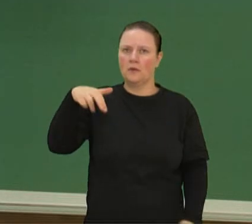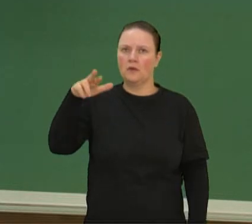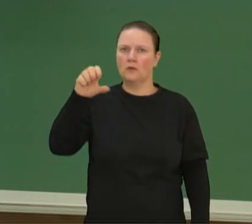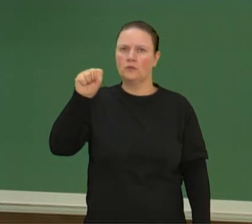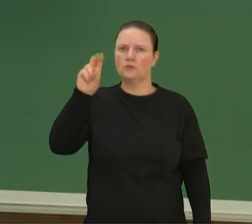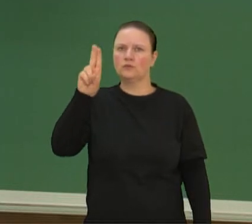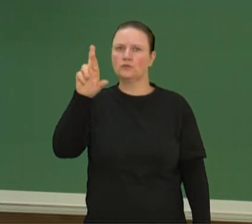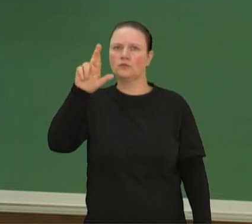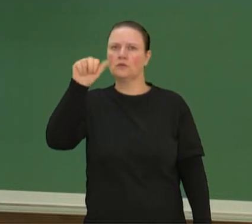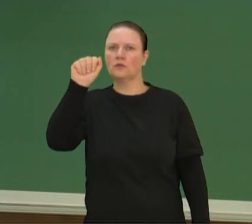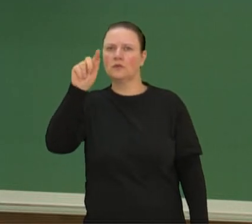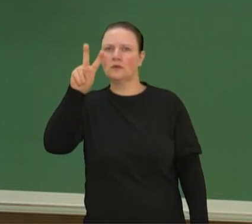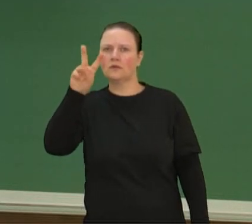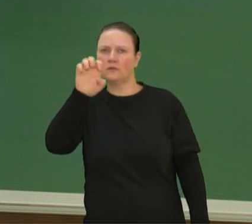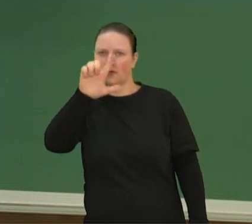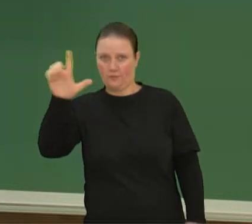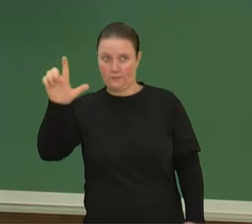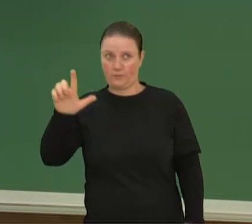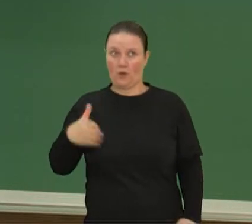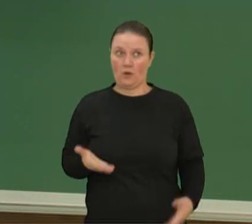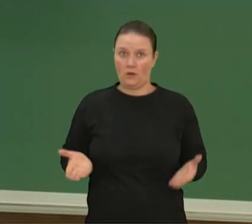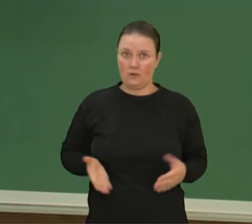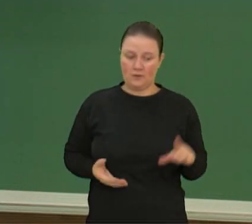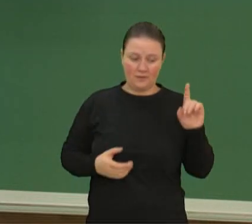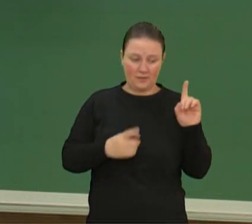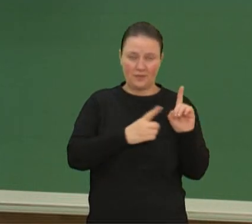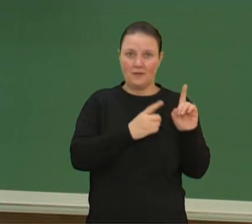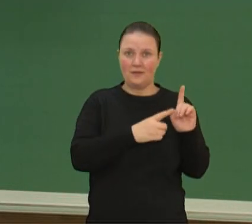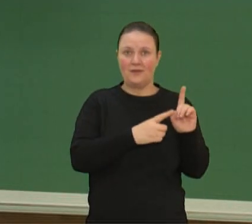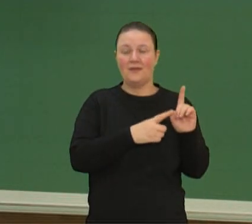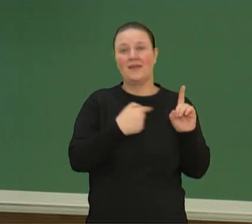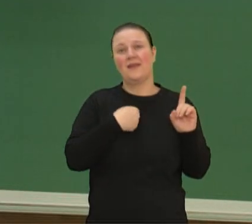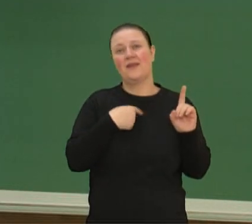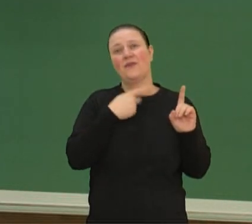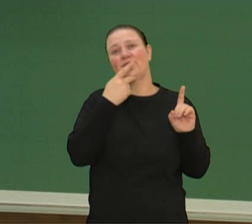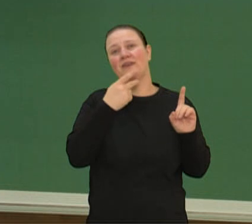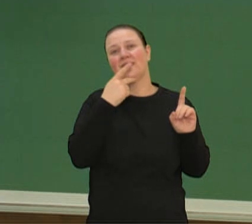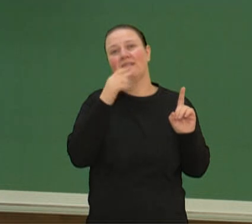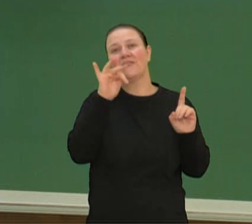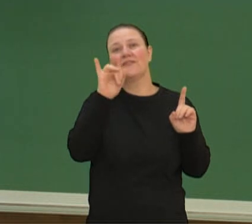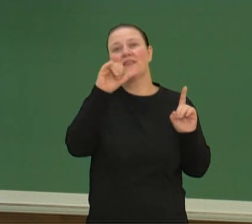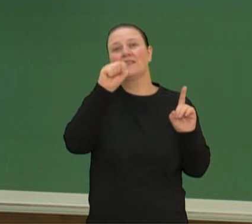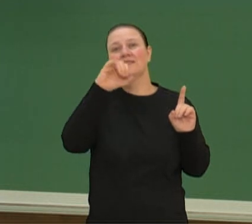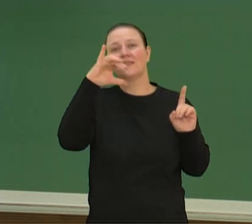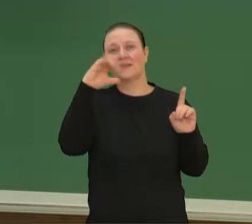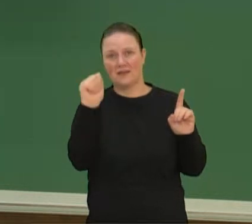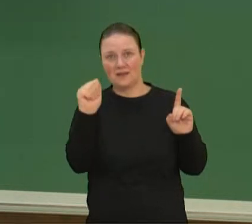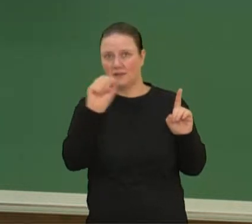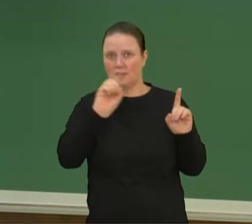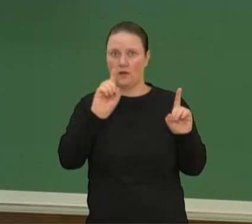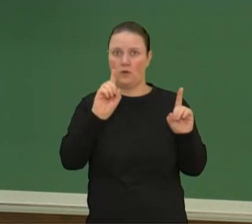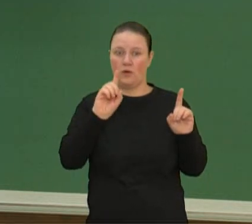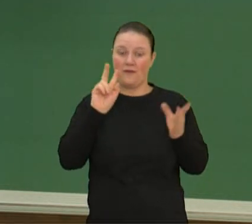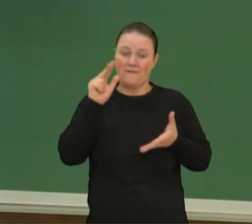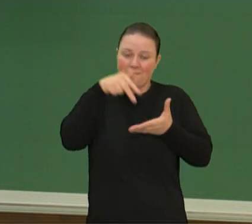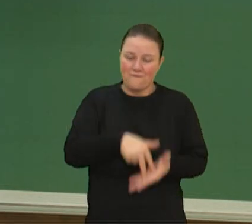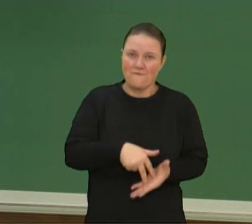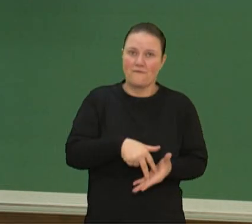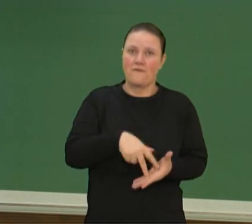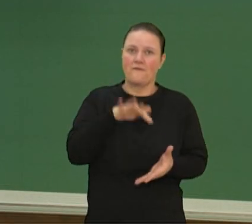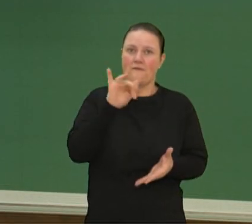D, um pouco antes do início do tempo do exercício, eu falei física, mas é uma resistência fixa.